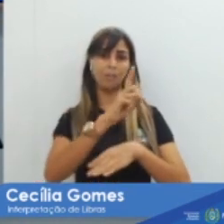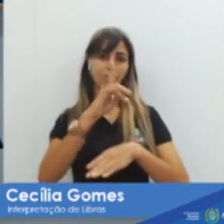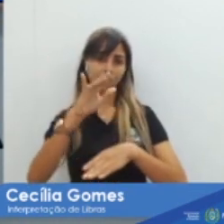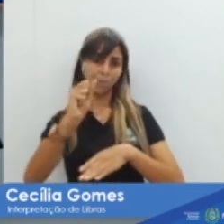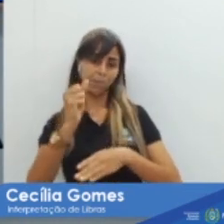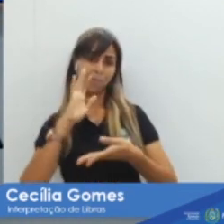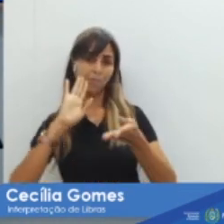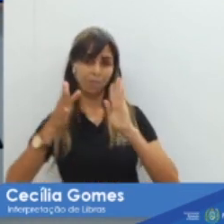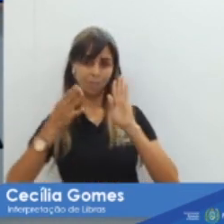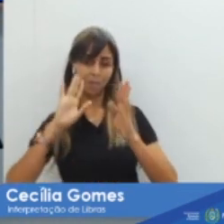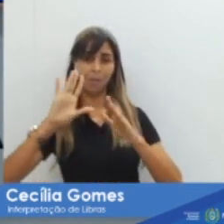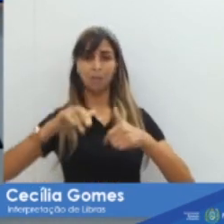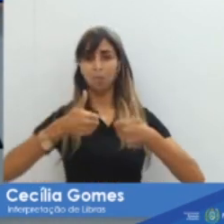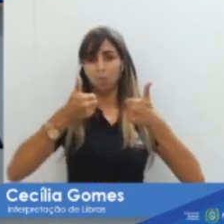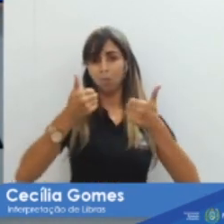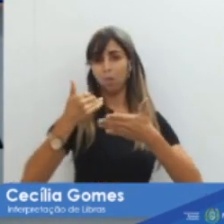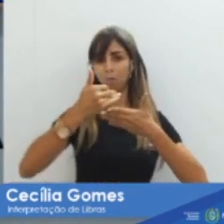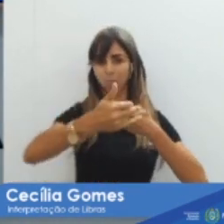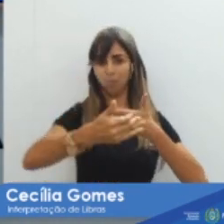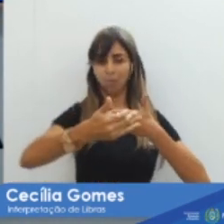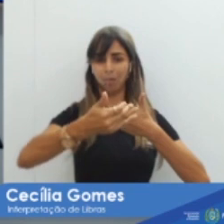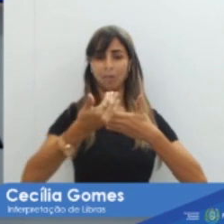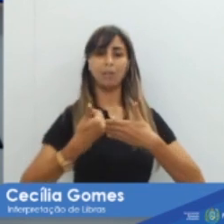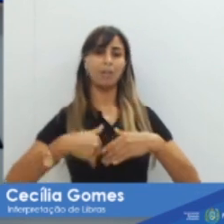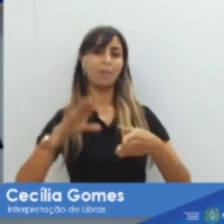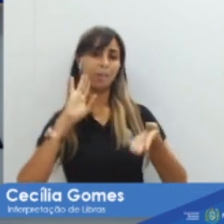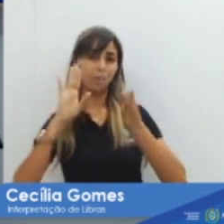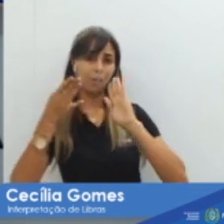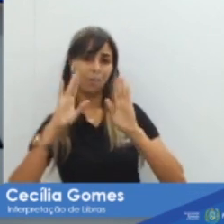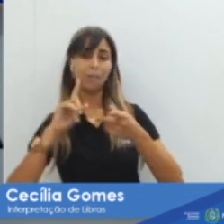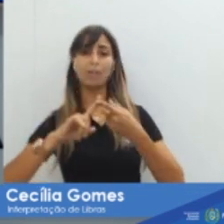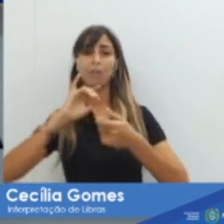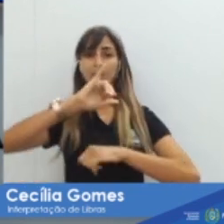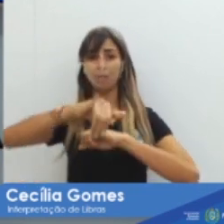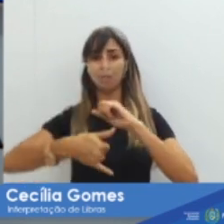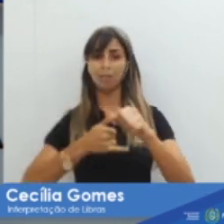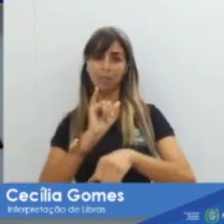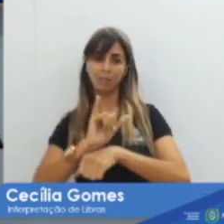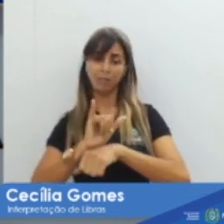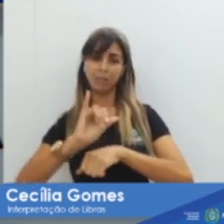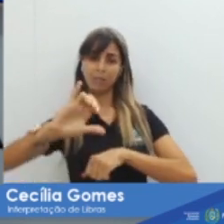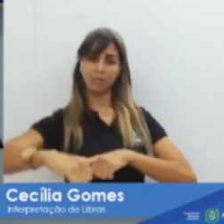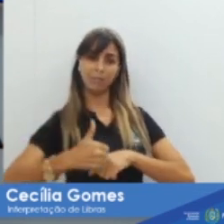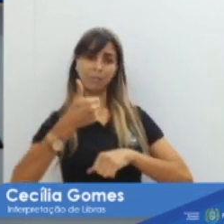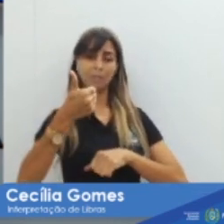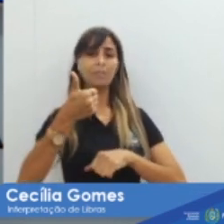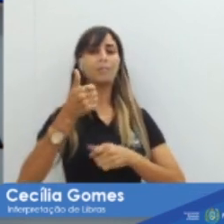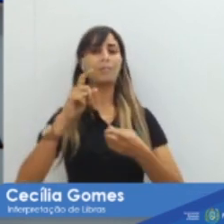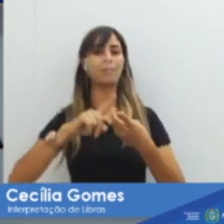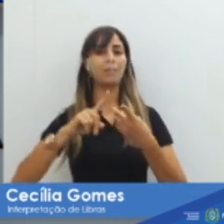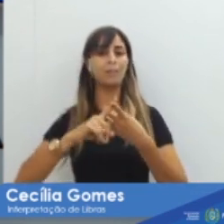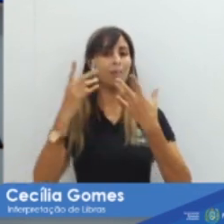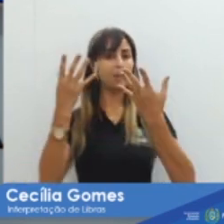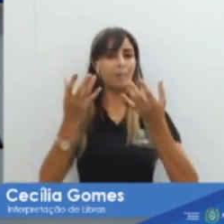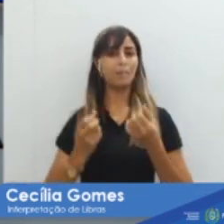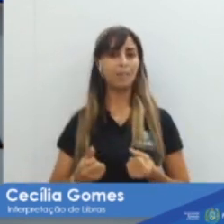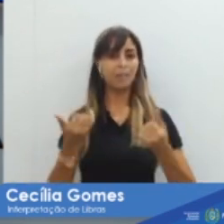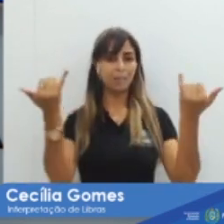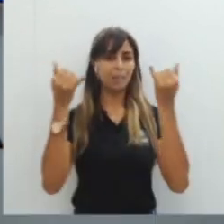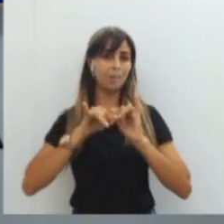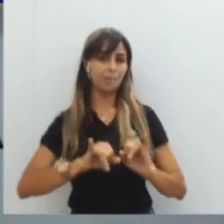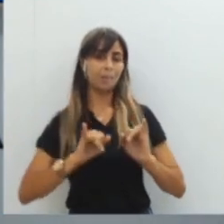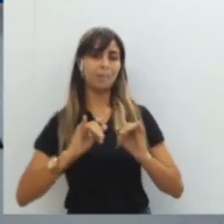Facebook, curtam, acompanhem a página tanto no Facebook como no YouTube. Ative o sininho para receber as notificações de todas as